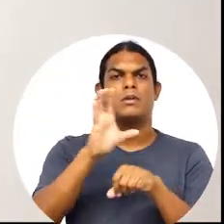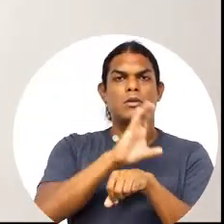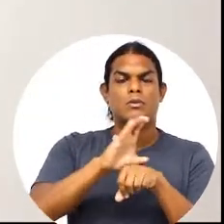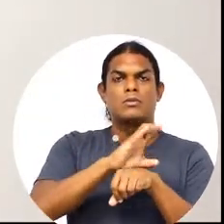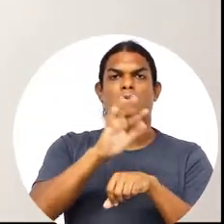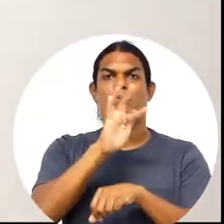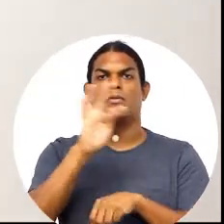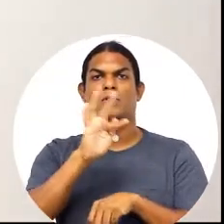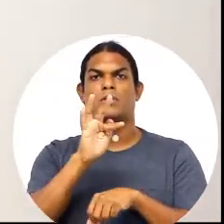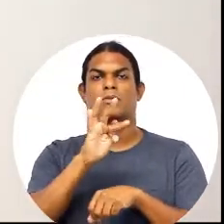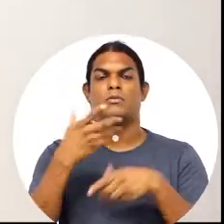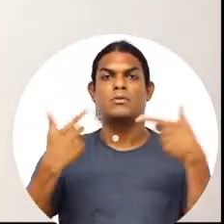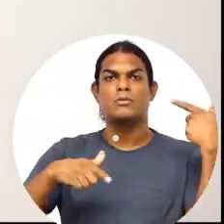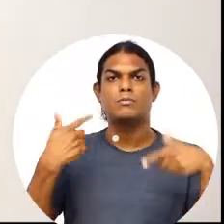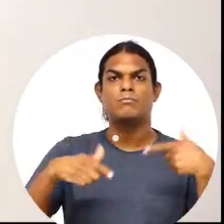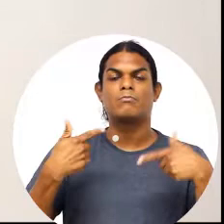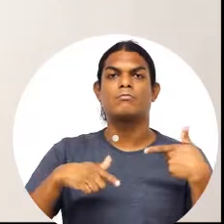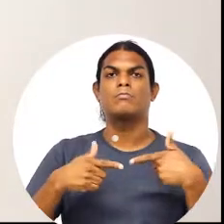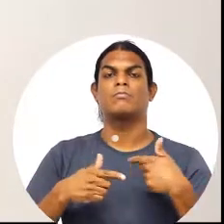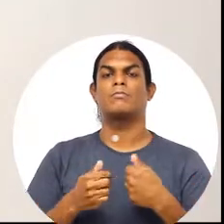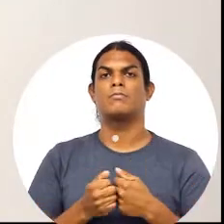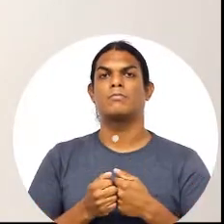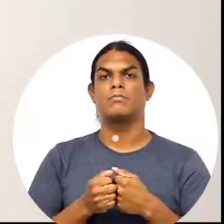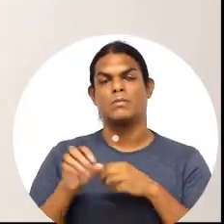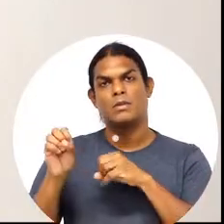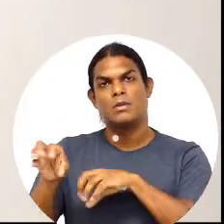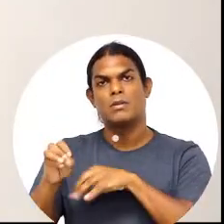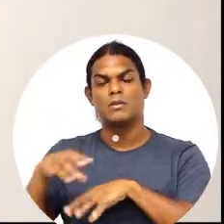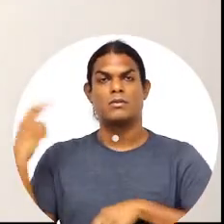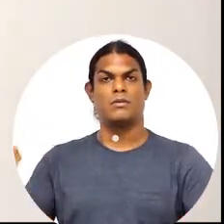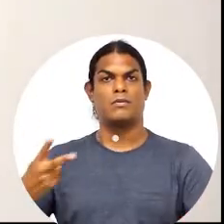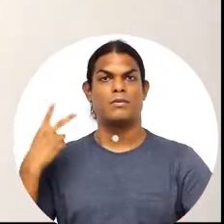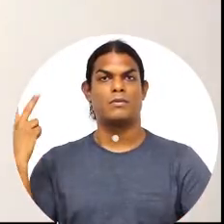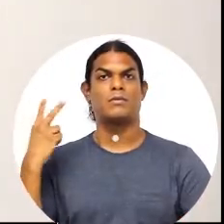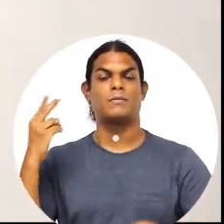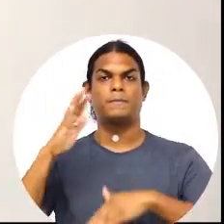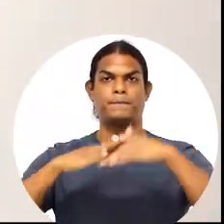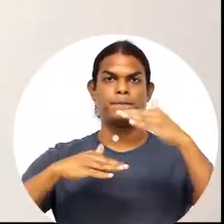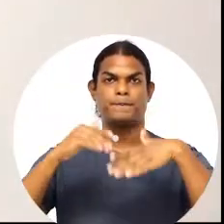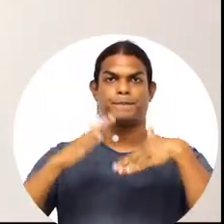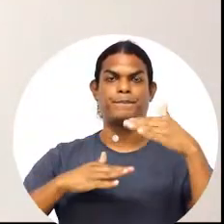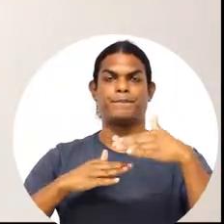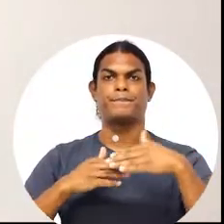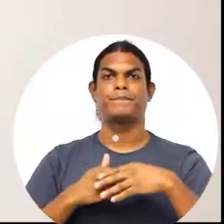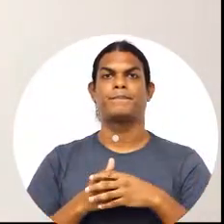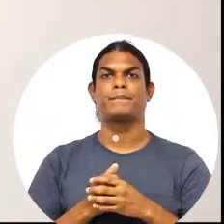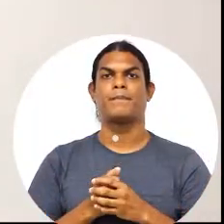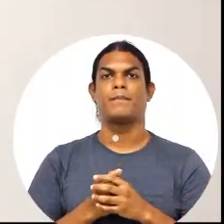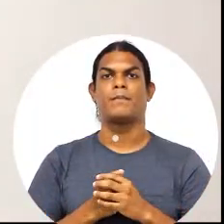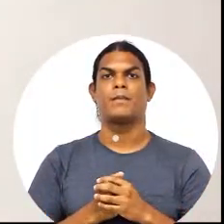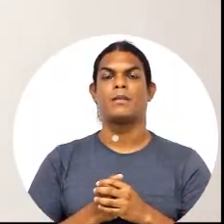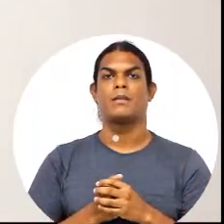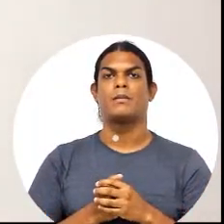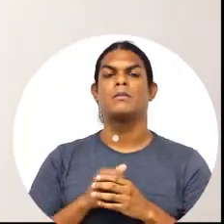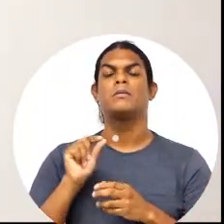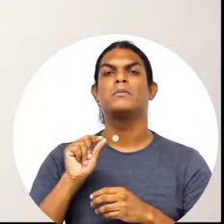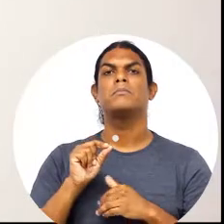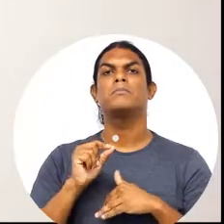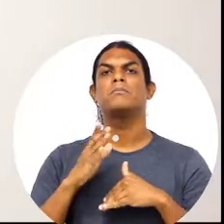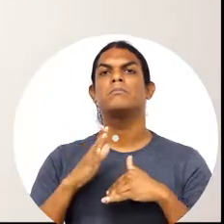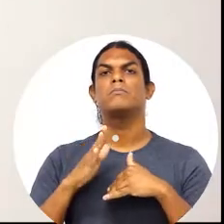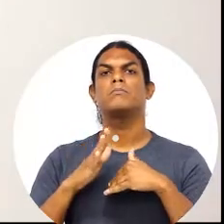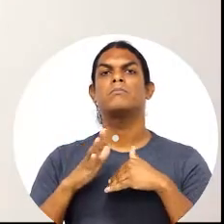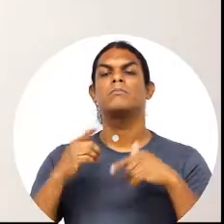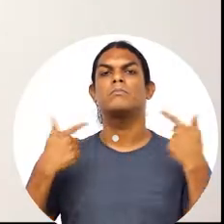educacionais de valorização profissional. Que políticas são essas? A valorização profissional da